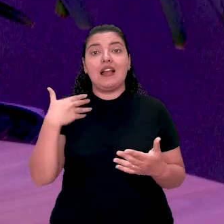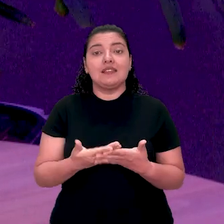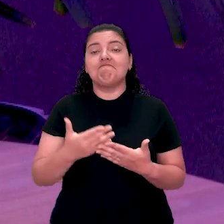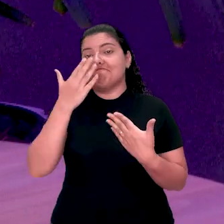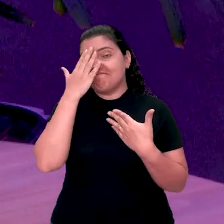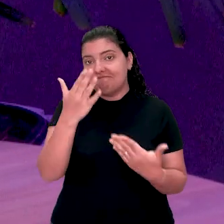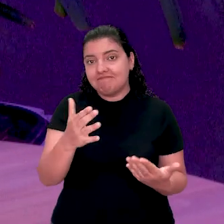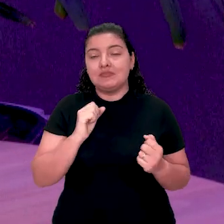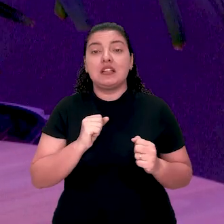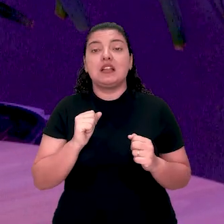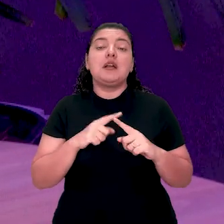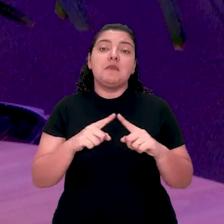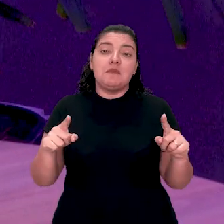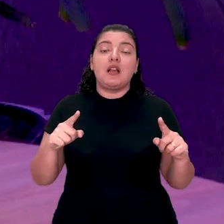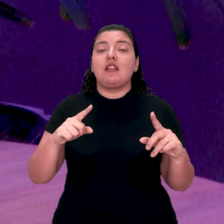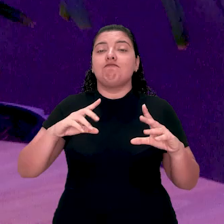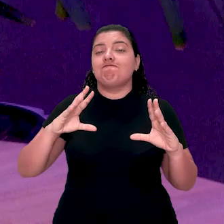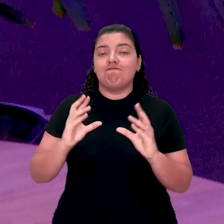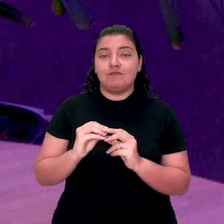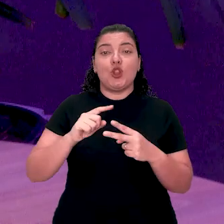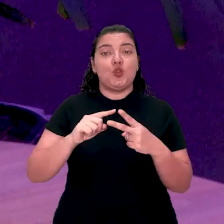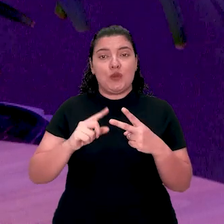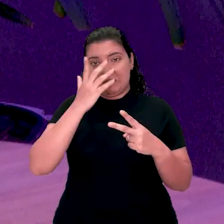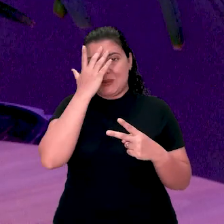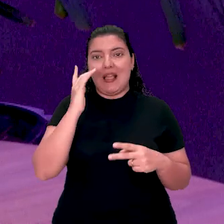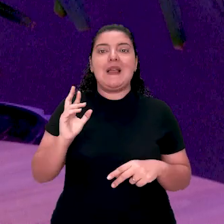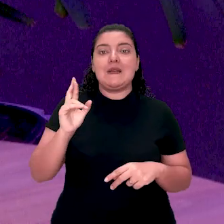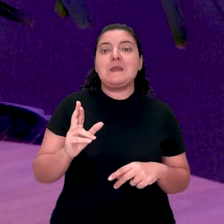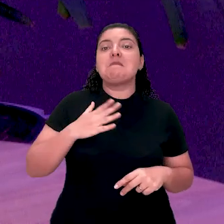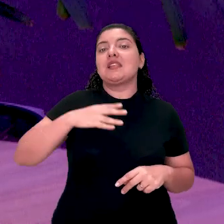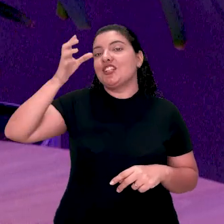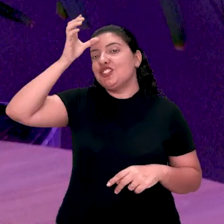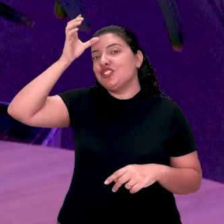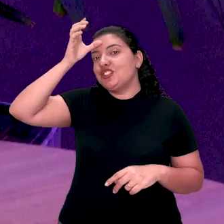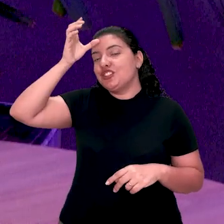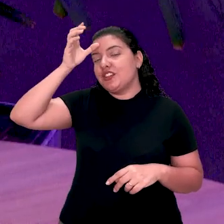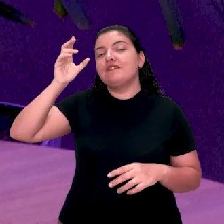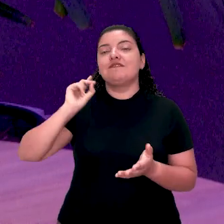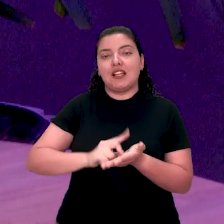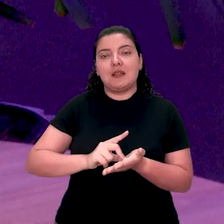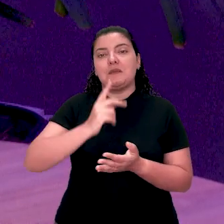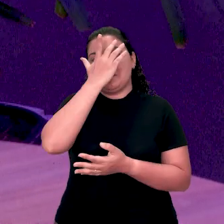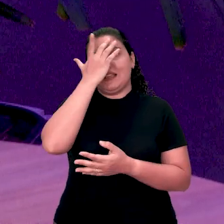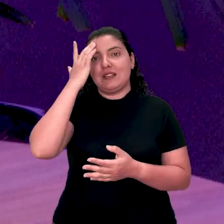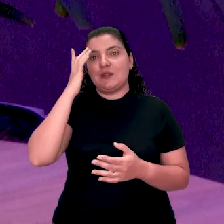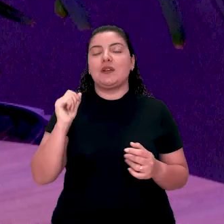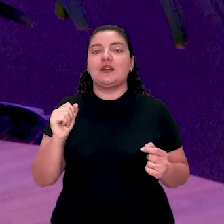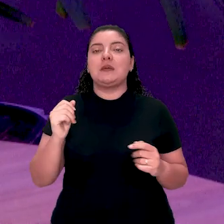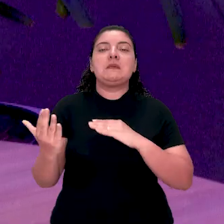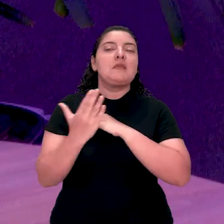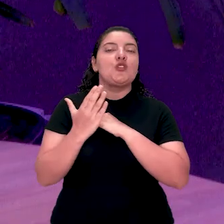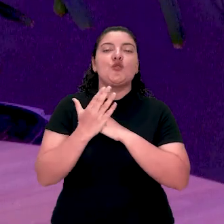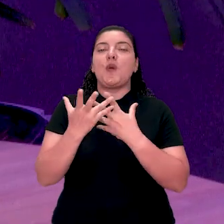poderia agradecer. Mas eu vou representar com essas duas pessoas. A minha tia, né, que foi realmente uma pessoa que me